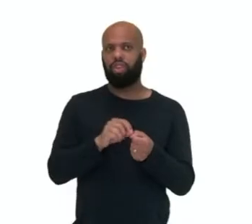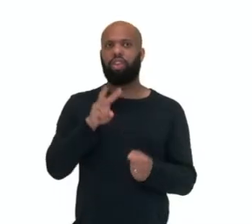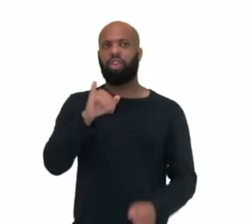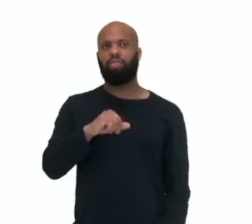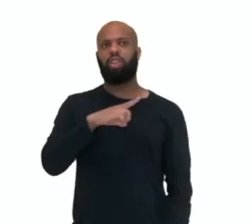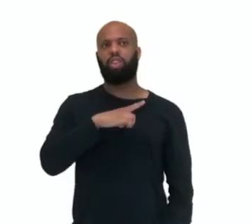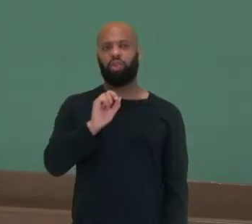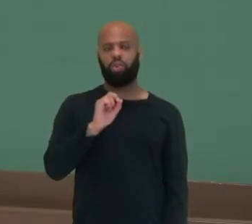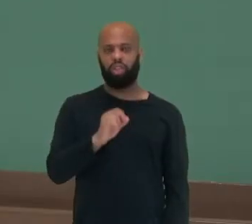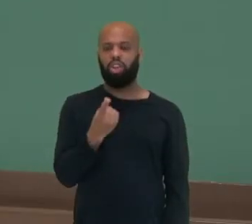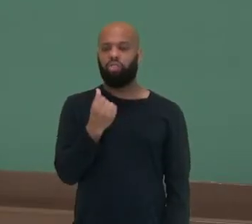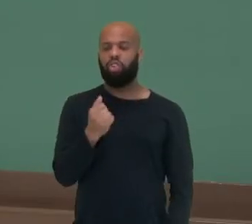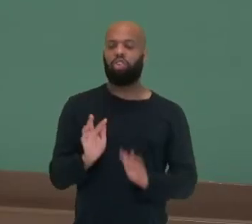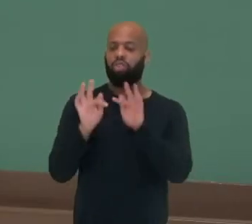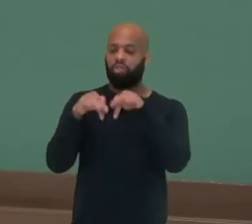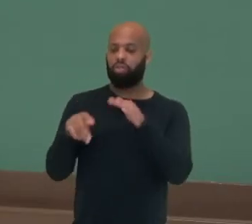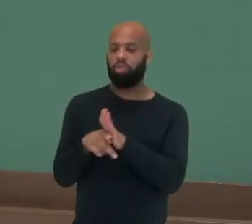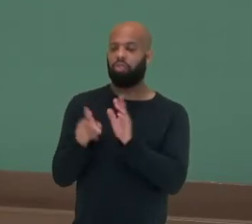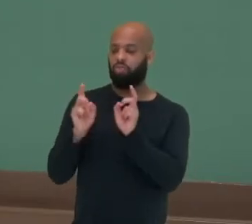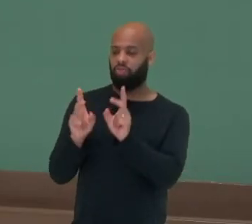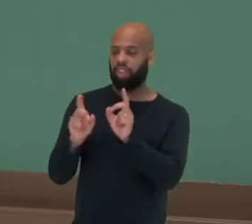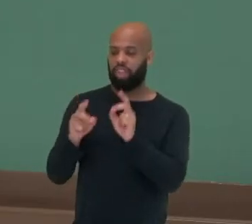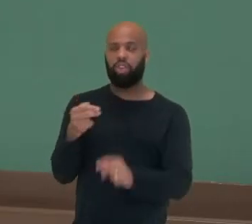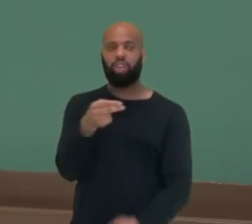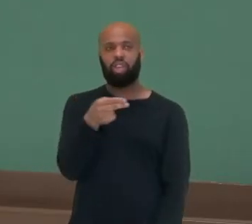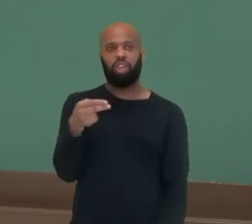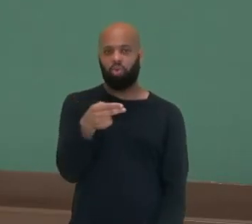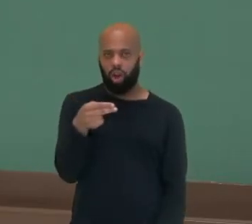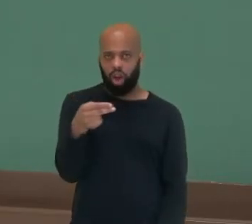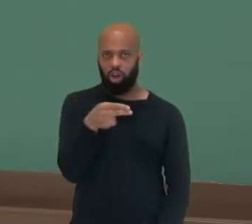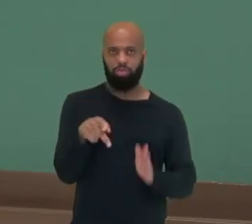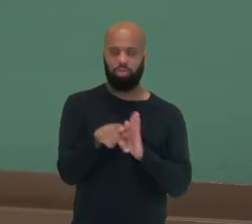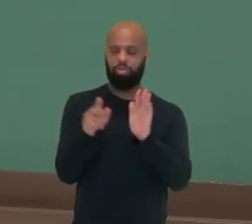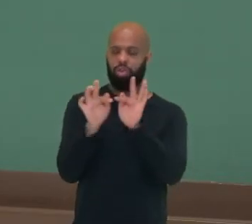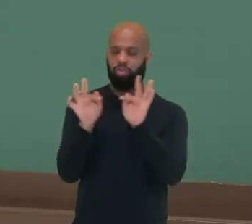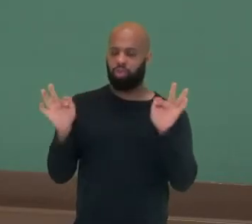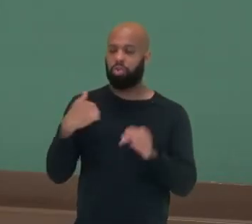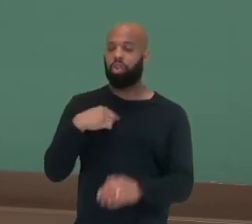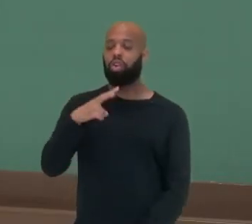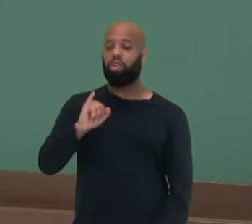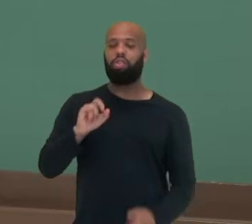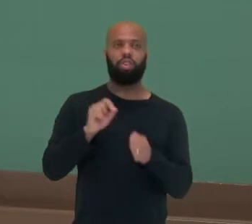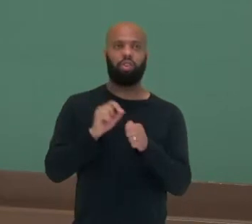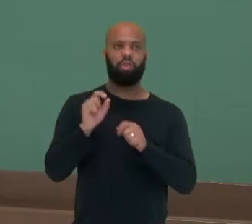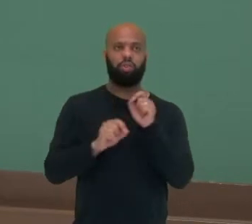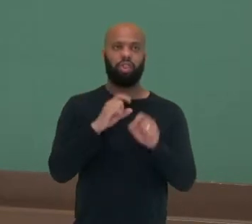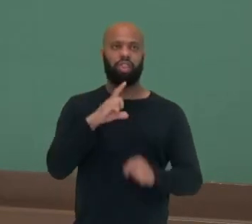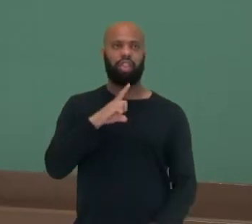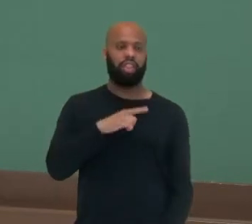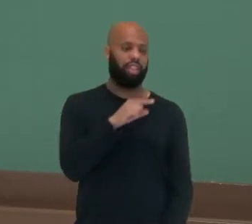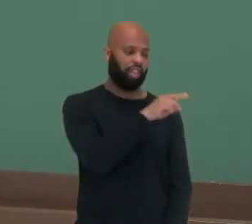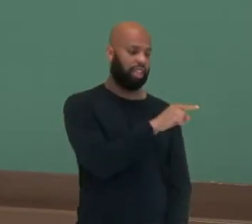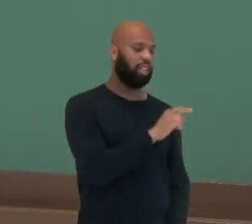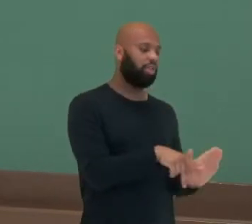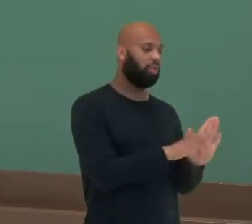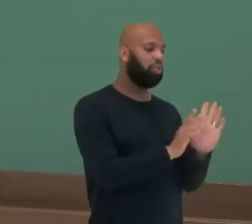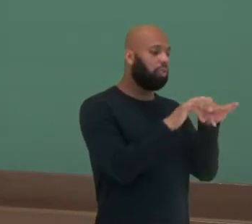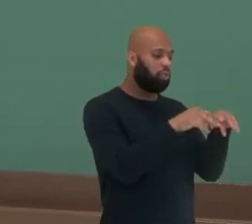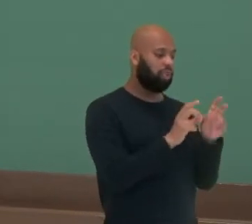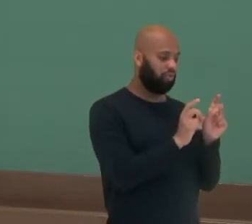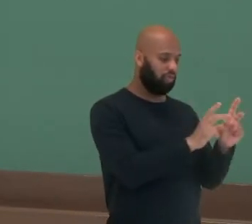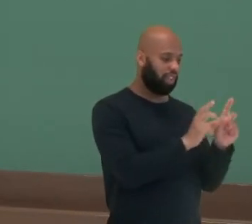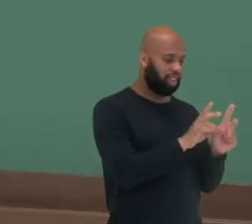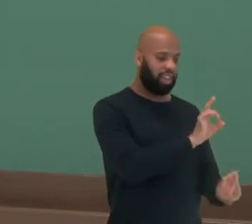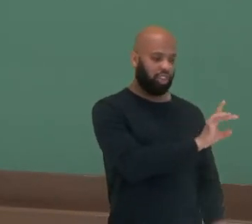aqui o valor final de vendas. Vai ser o igual da fórmula. Eu vou pegar este valor, que é o valor final da venda